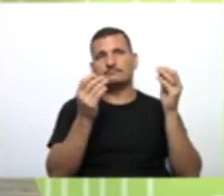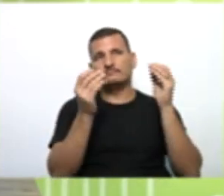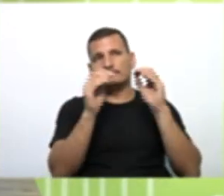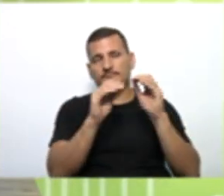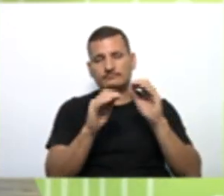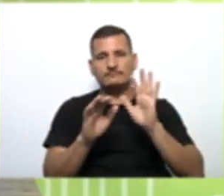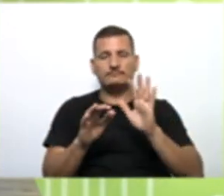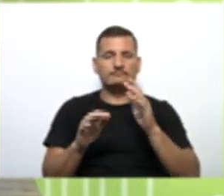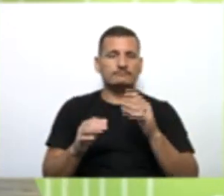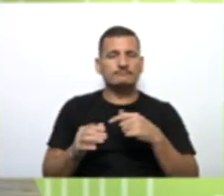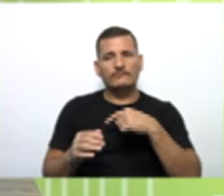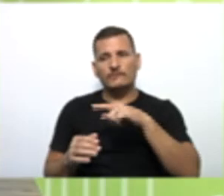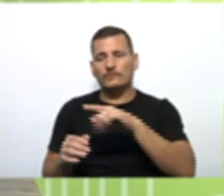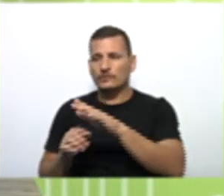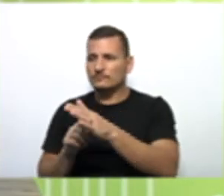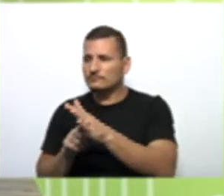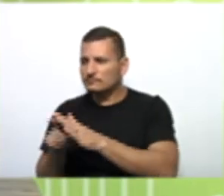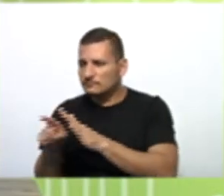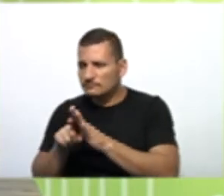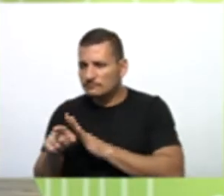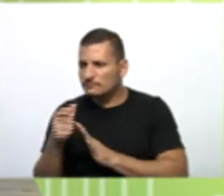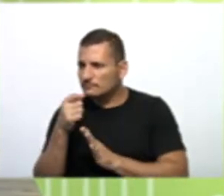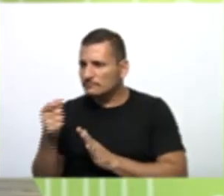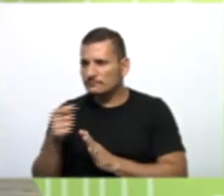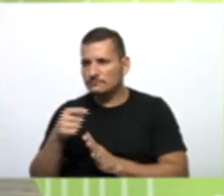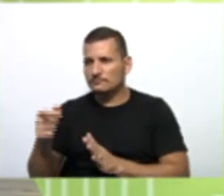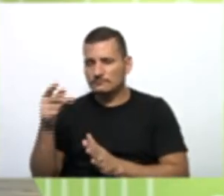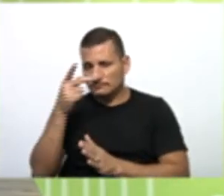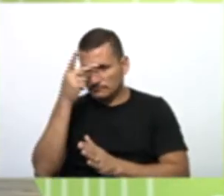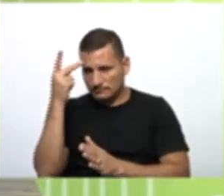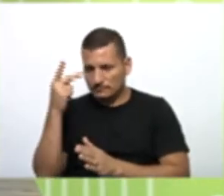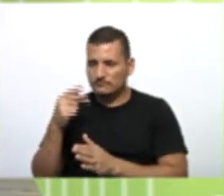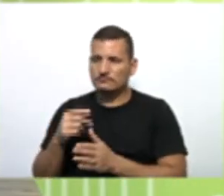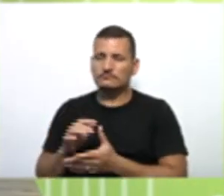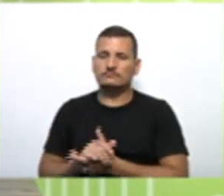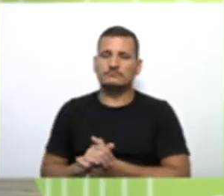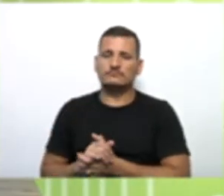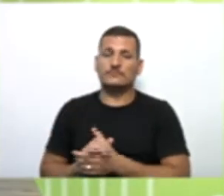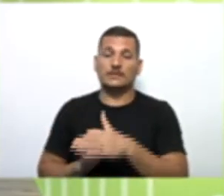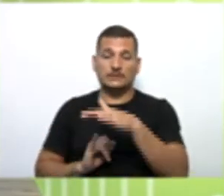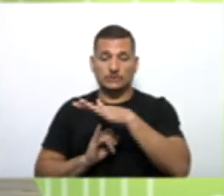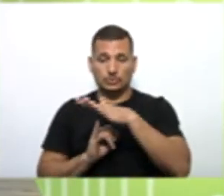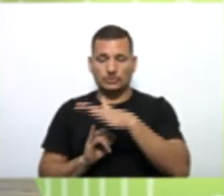alcançou, foi entrevistado tantas, foi aplicado o questionário a tantas